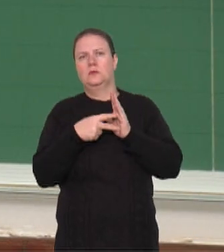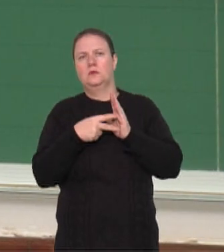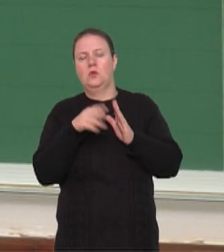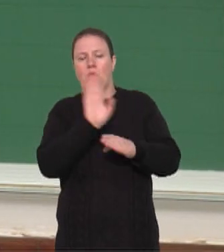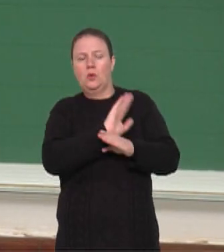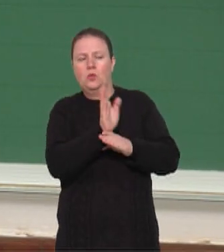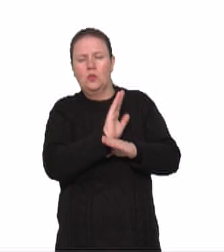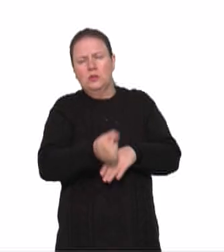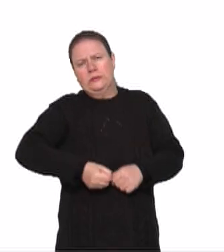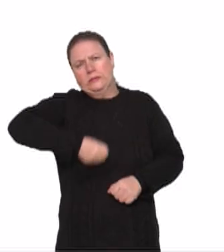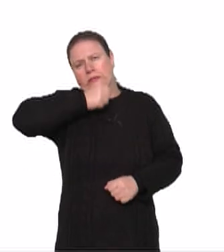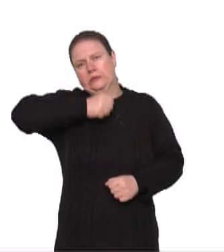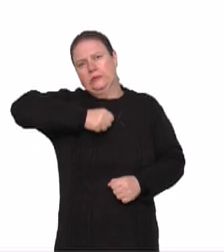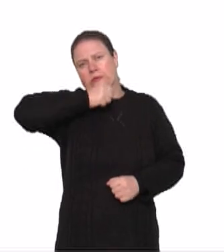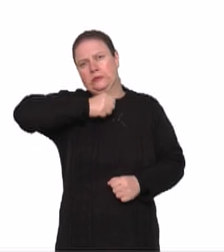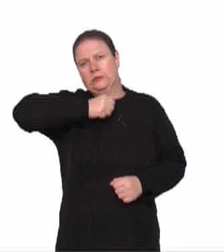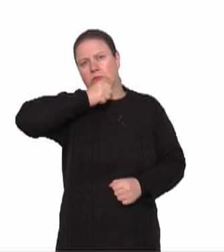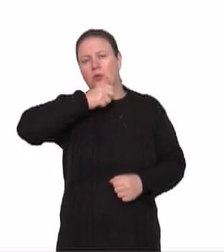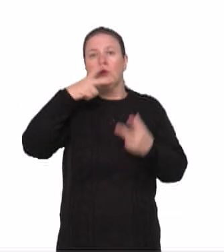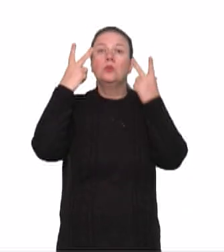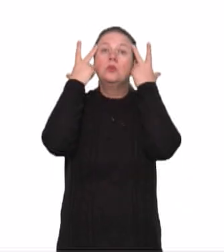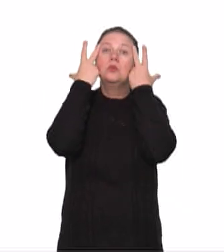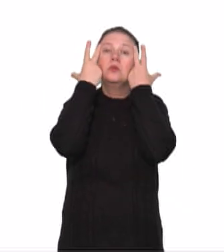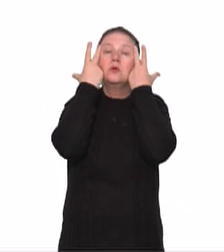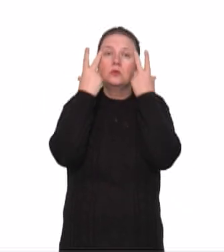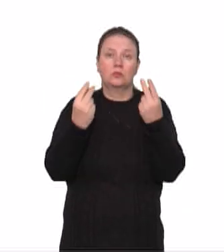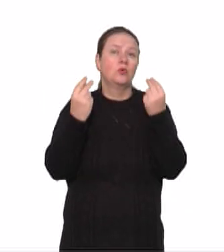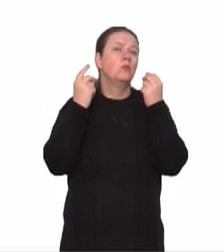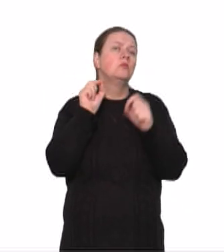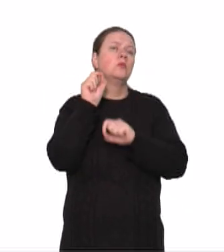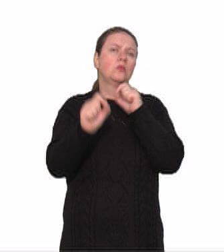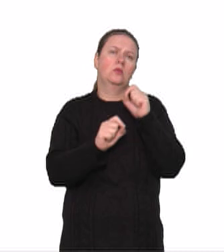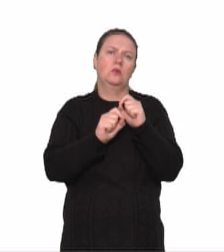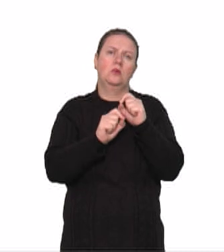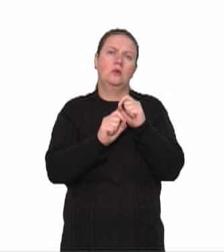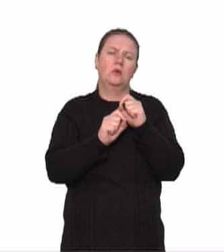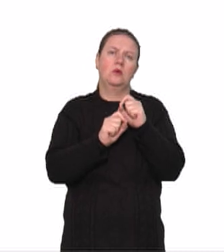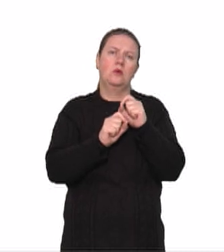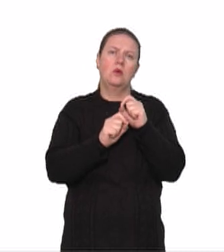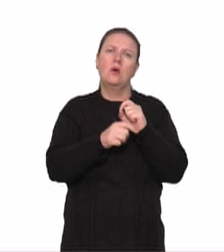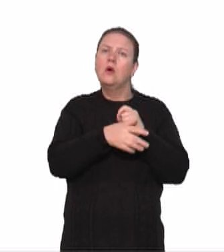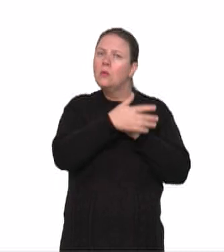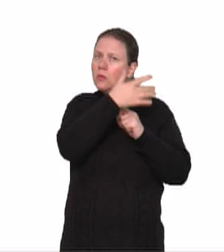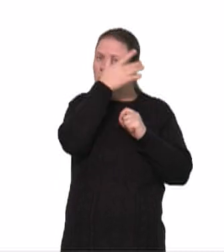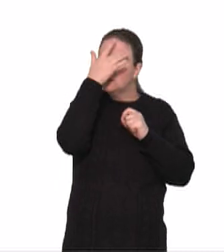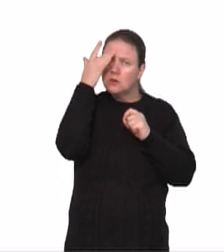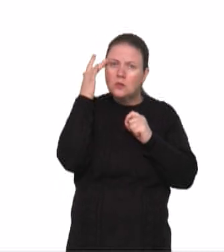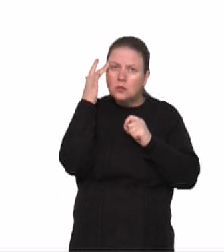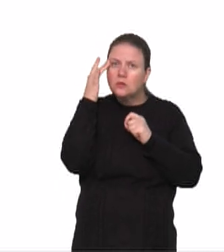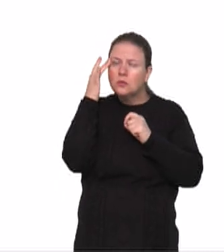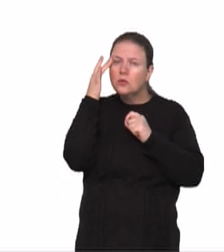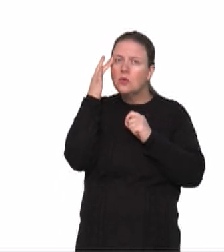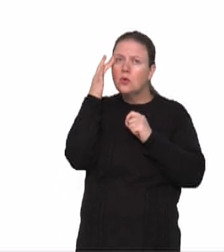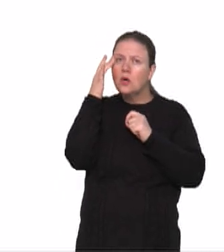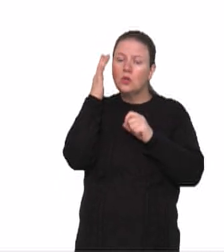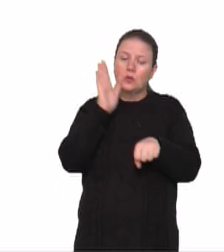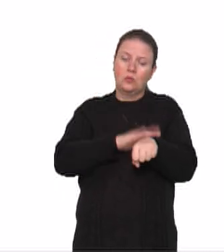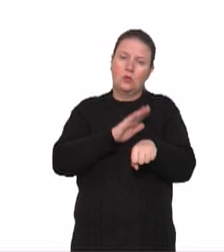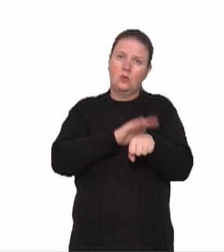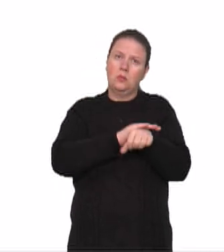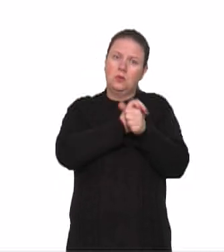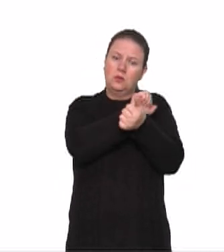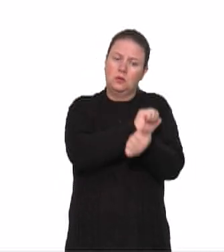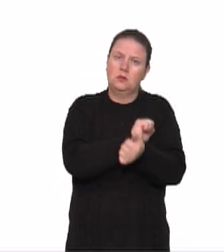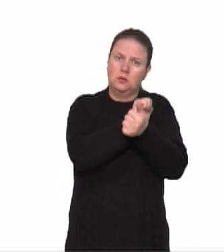épocas, a ama geralmente é uma pessoa, geralmente no período da escravidão, ela